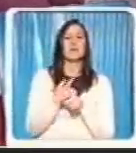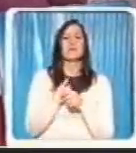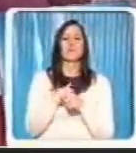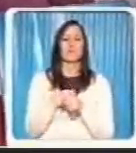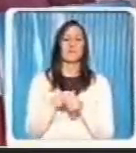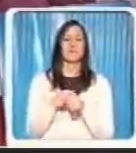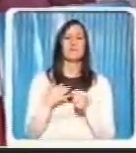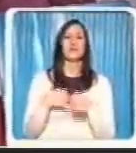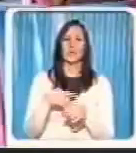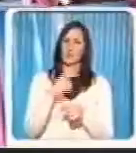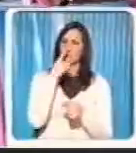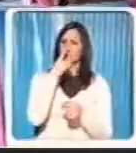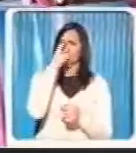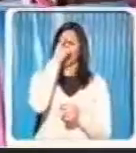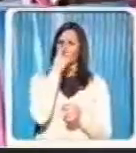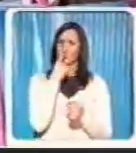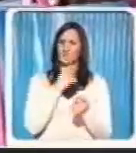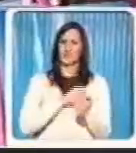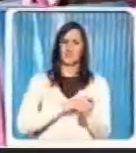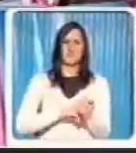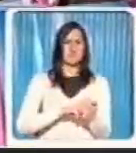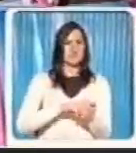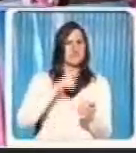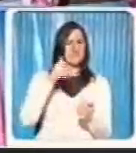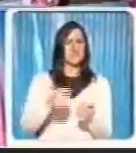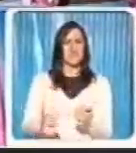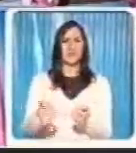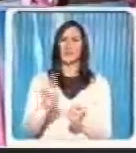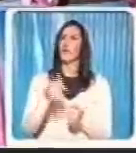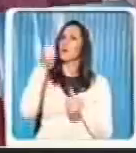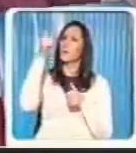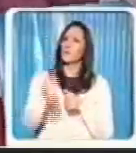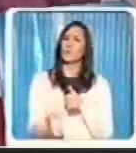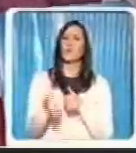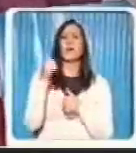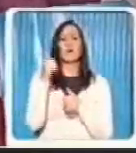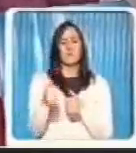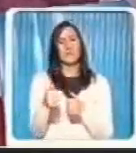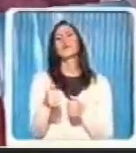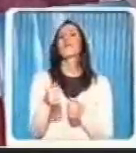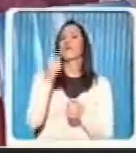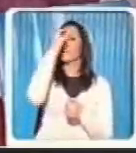mal, vida. Tinha mau feitio ou não? Bom feitio, bom feitio.